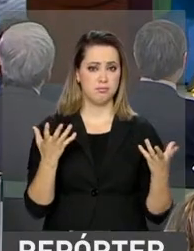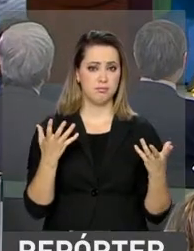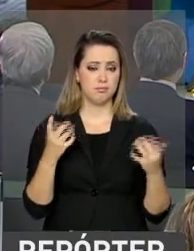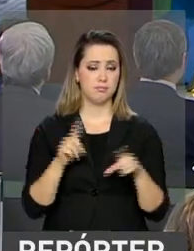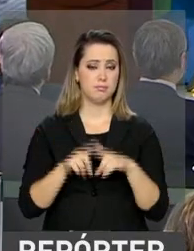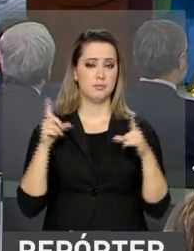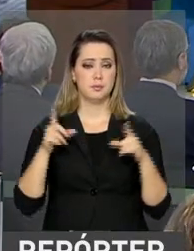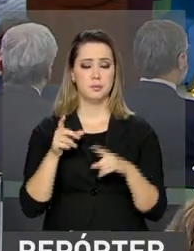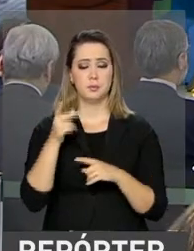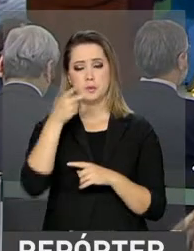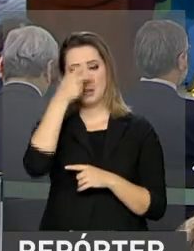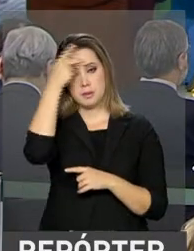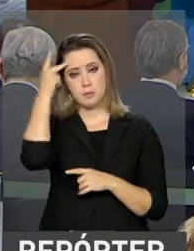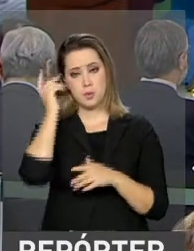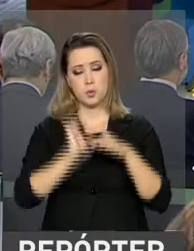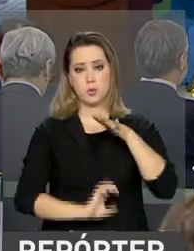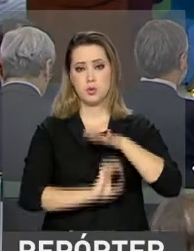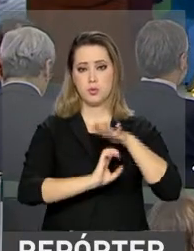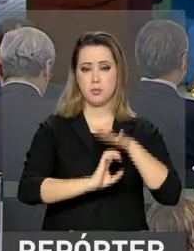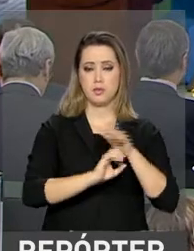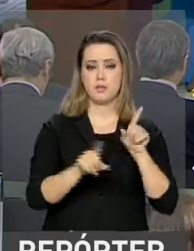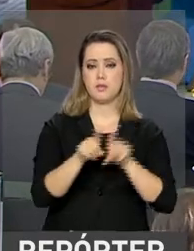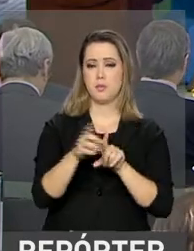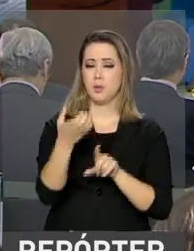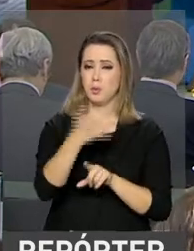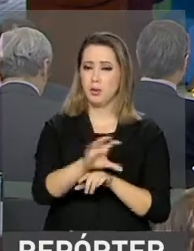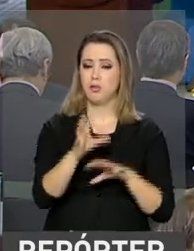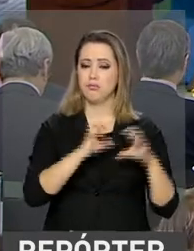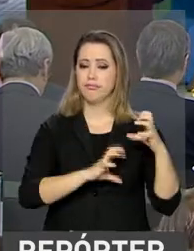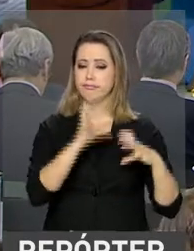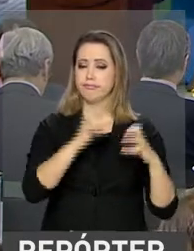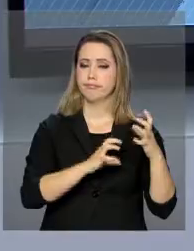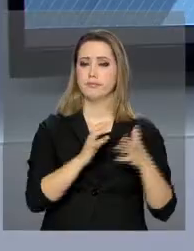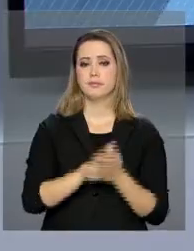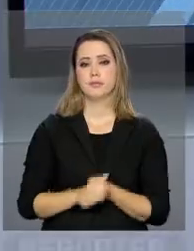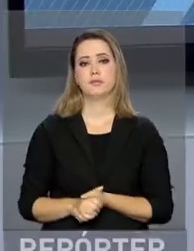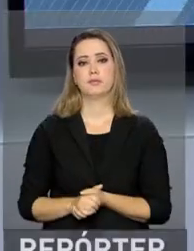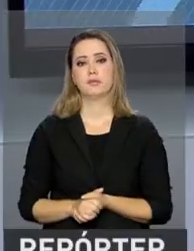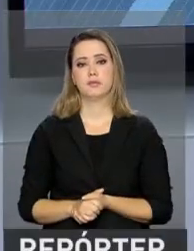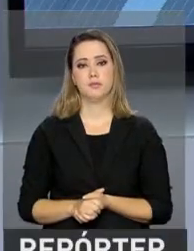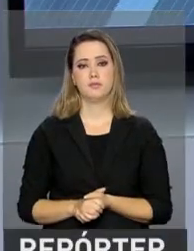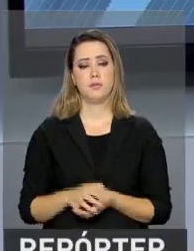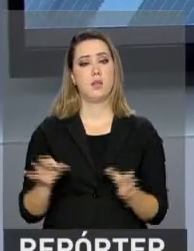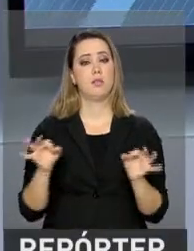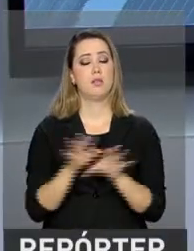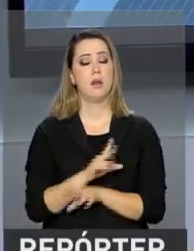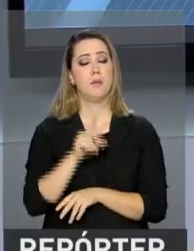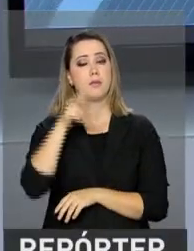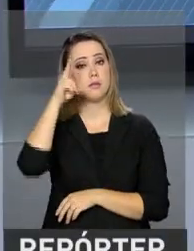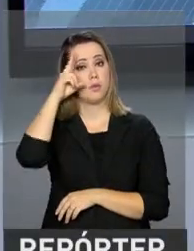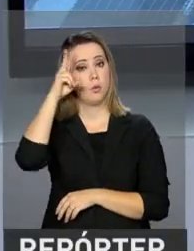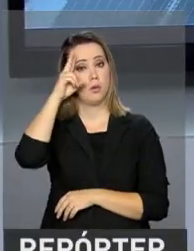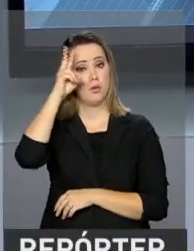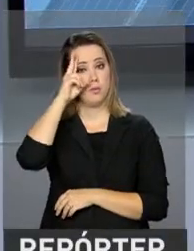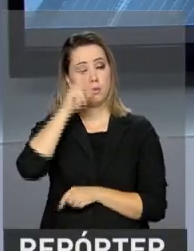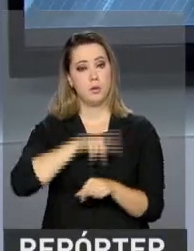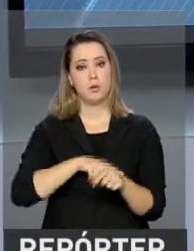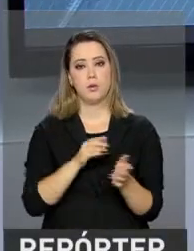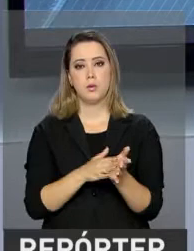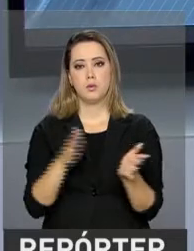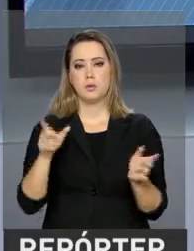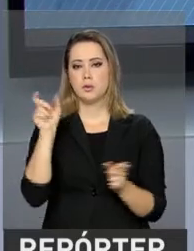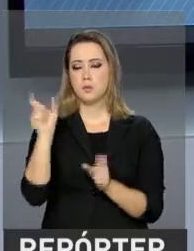aqueles que investem no brasil sejam nacionais ou estrangeiros termina na segunda feira o prazo para os brasileiros